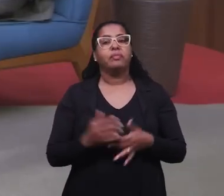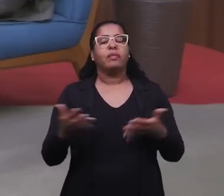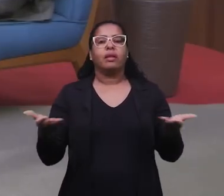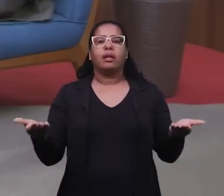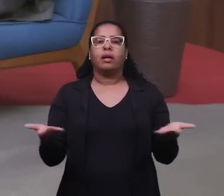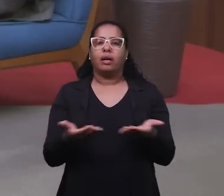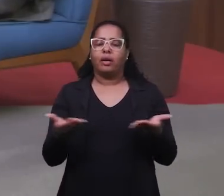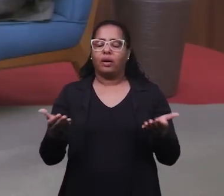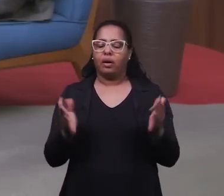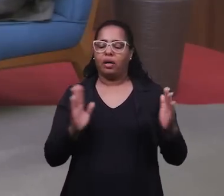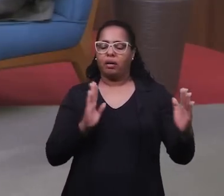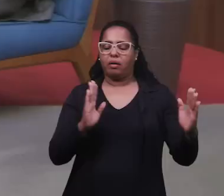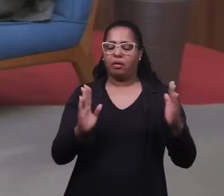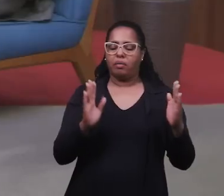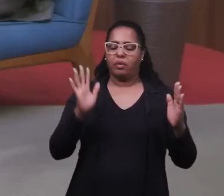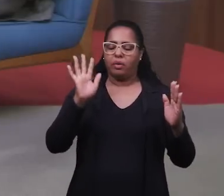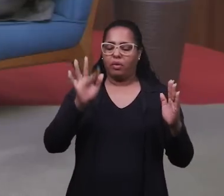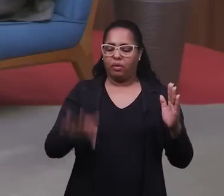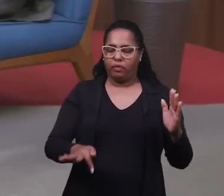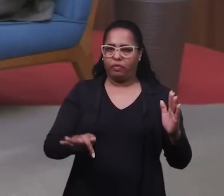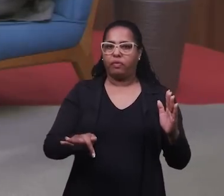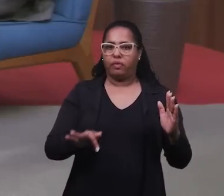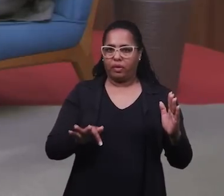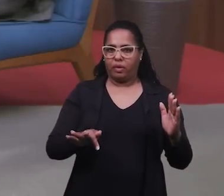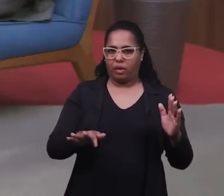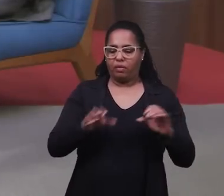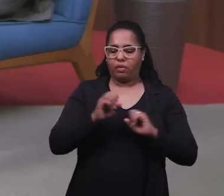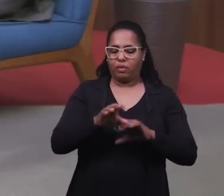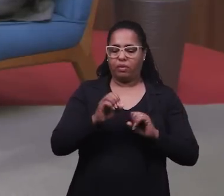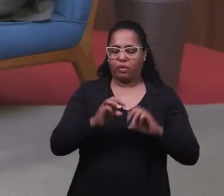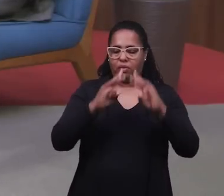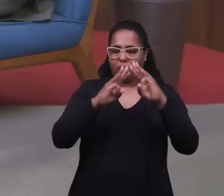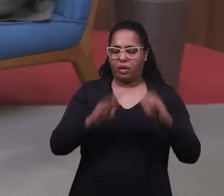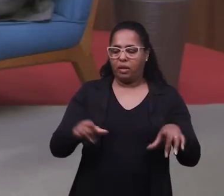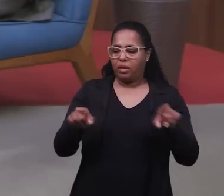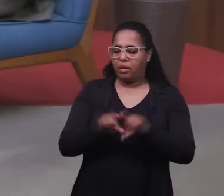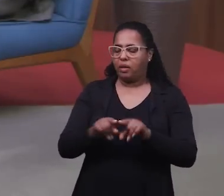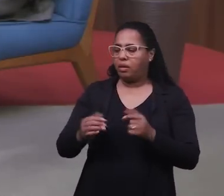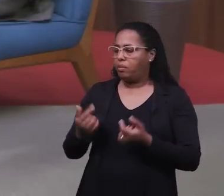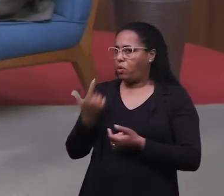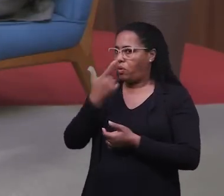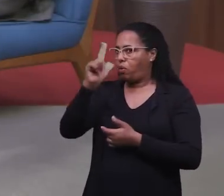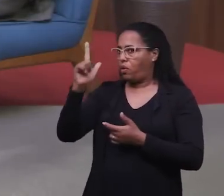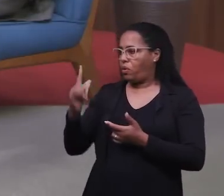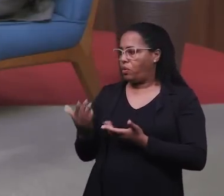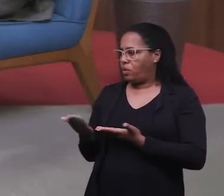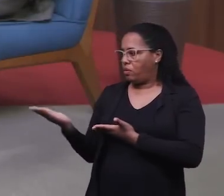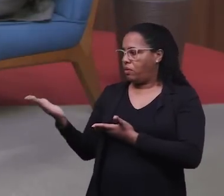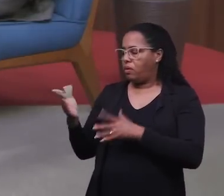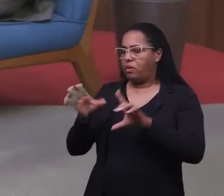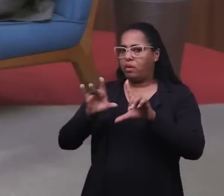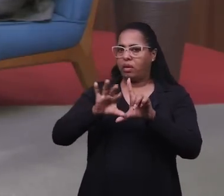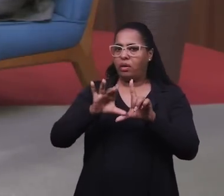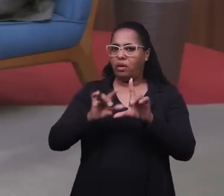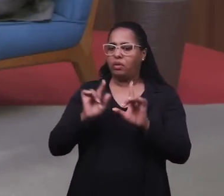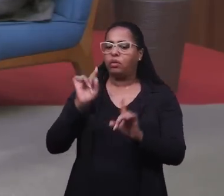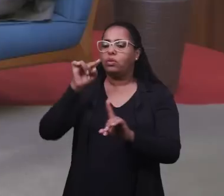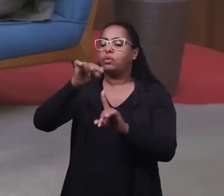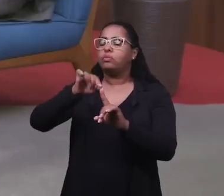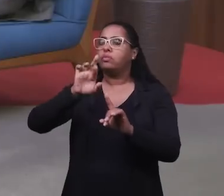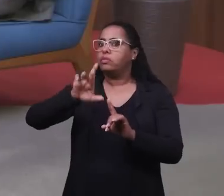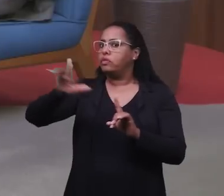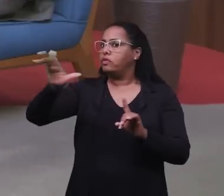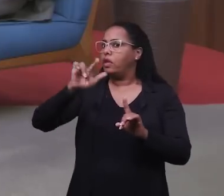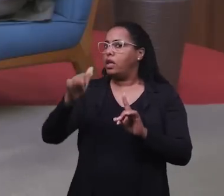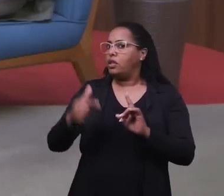vida. E agora, nessa parte final desse quadro Lições do Manaim, a gente também apresenta um QR Code, você está vendo aí na tela, e esse agora já